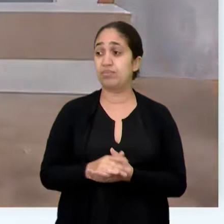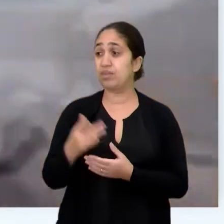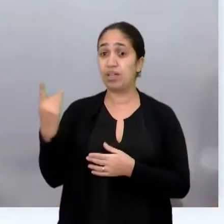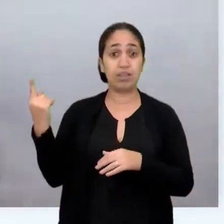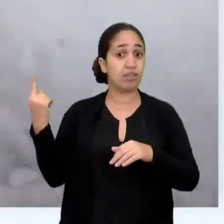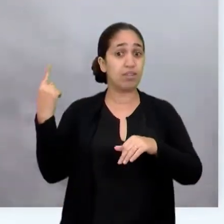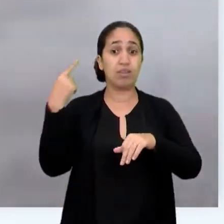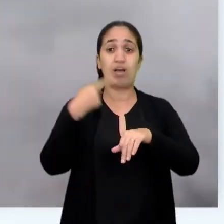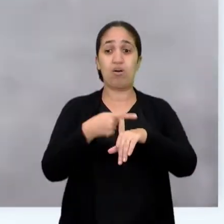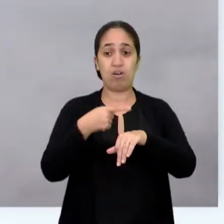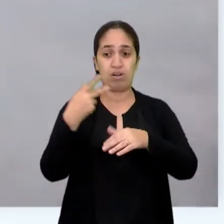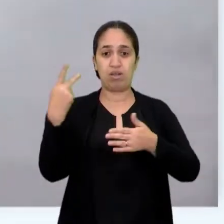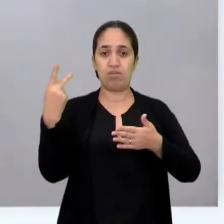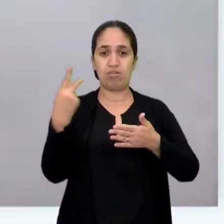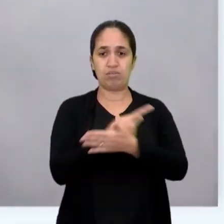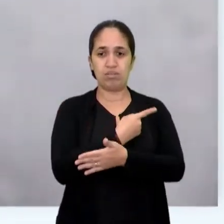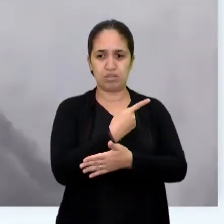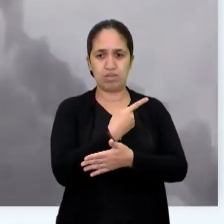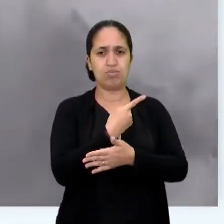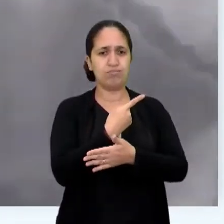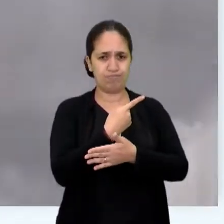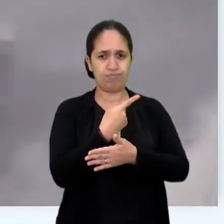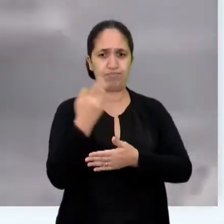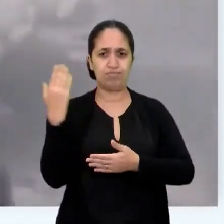da tragédia aqui.